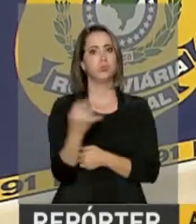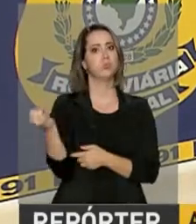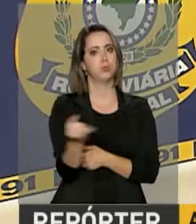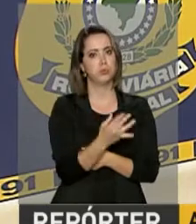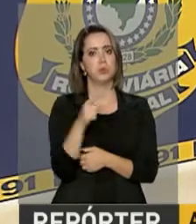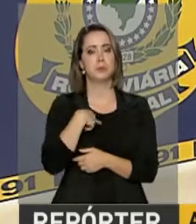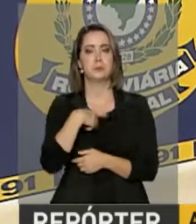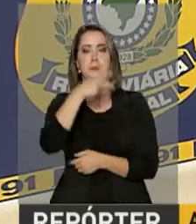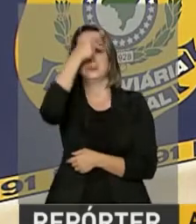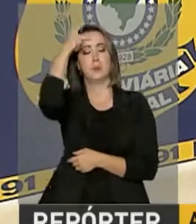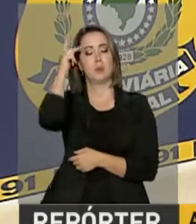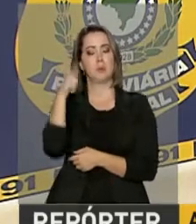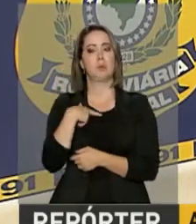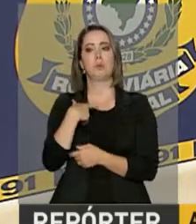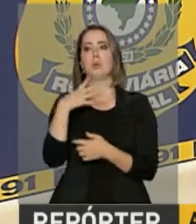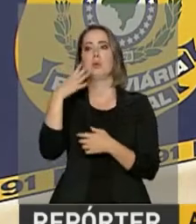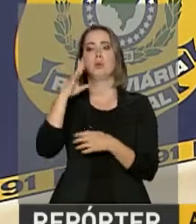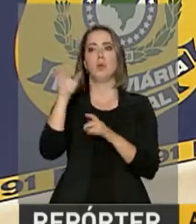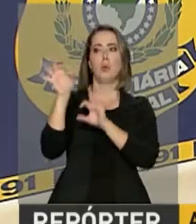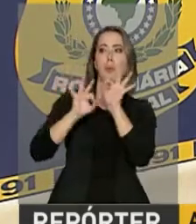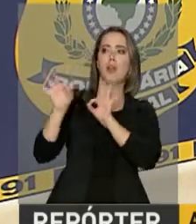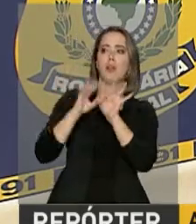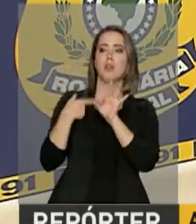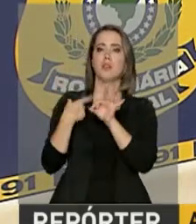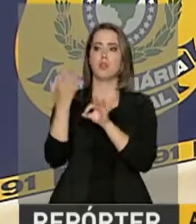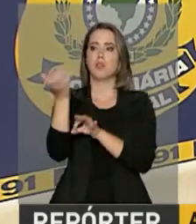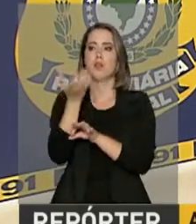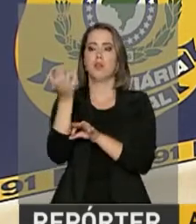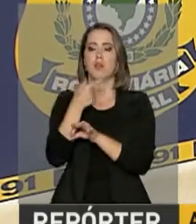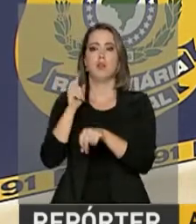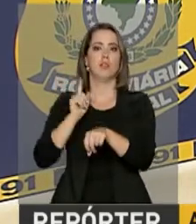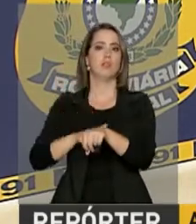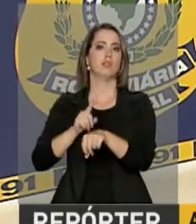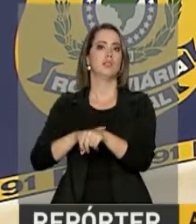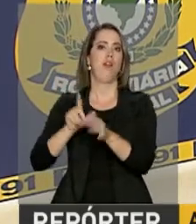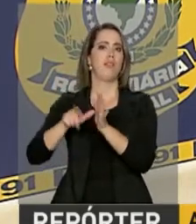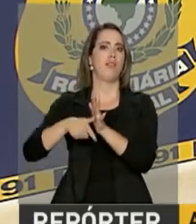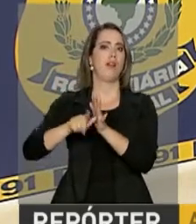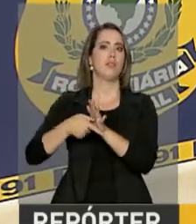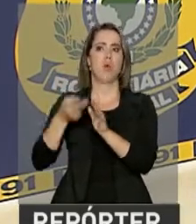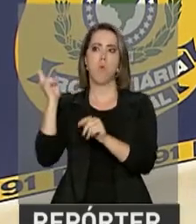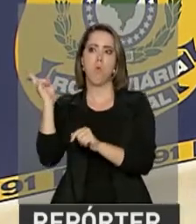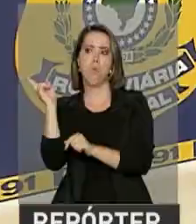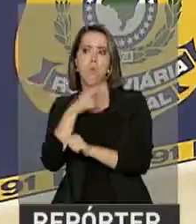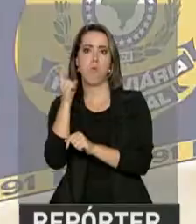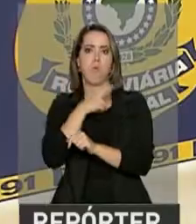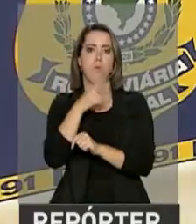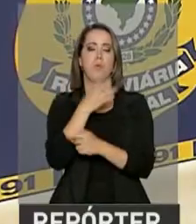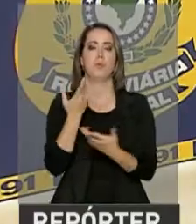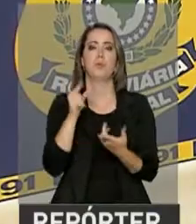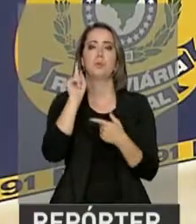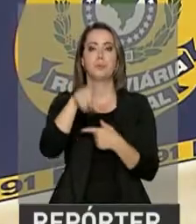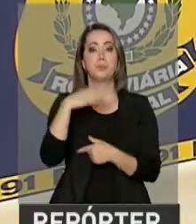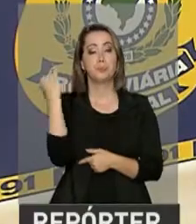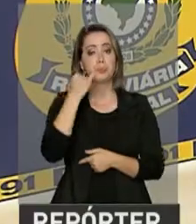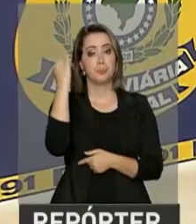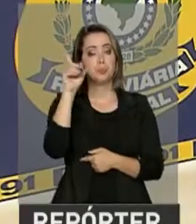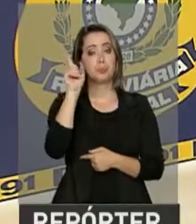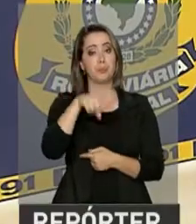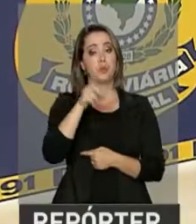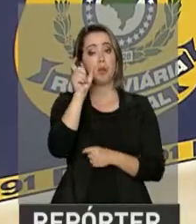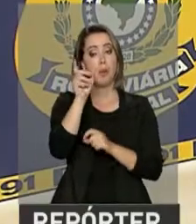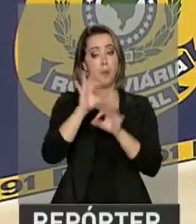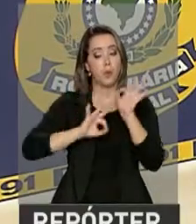motoristas que não fazem o planejamento, né, e muitas vezes eles querem tirar ali alguns atrasos durante o percurso. Então é muito importante